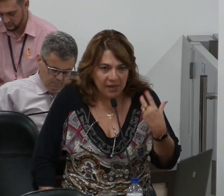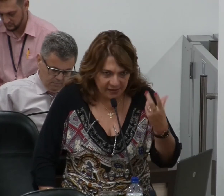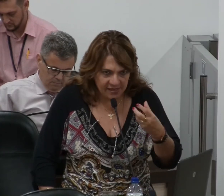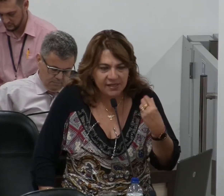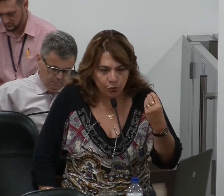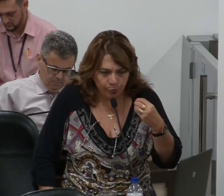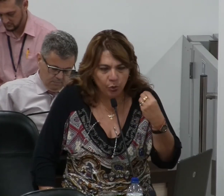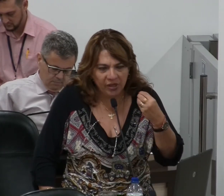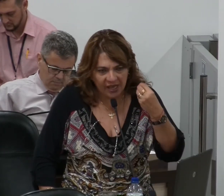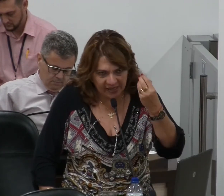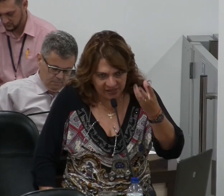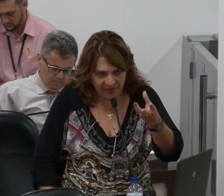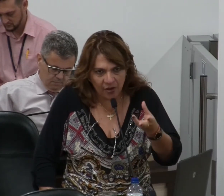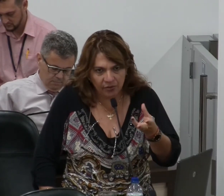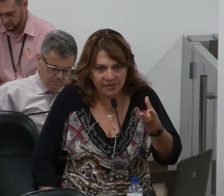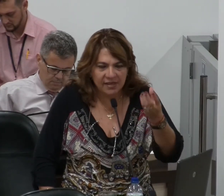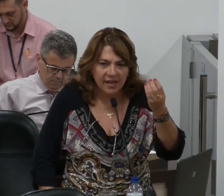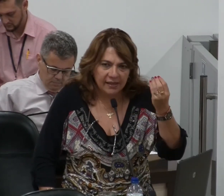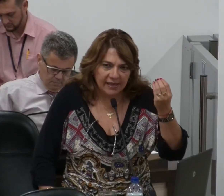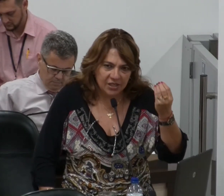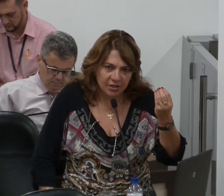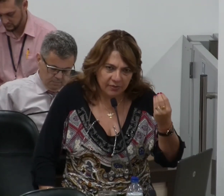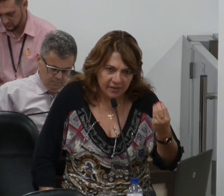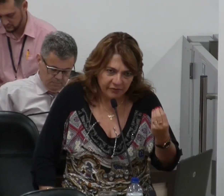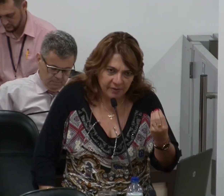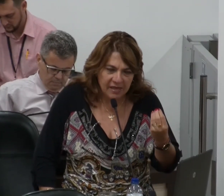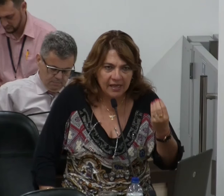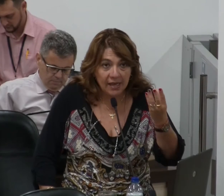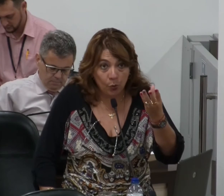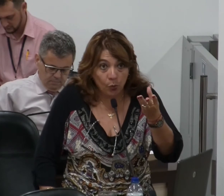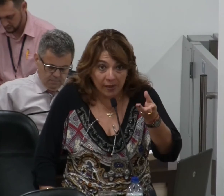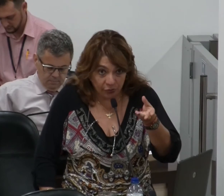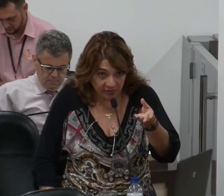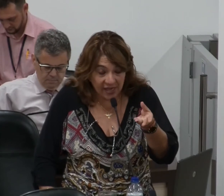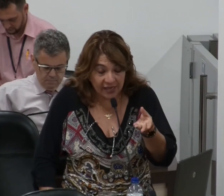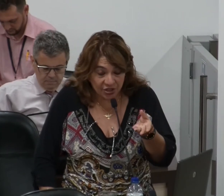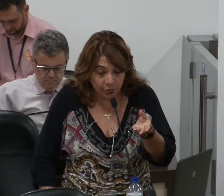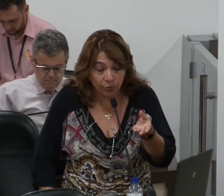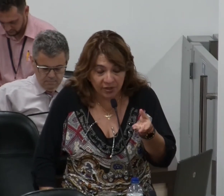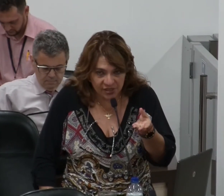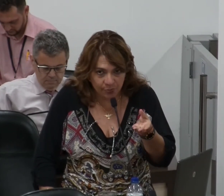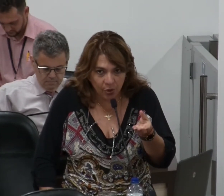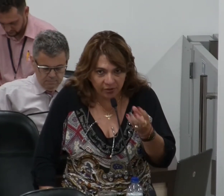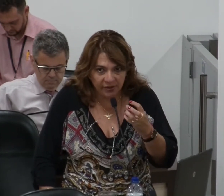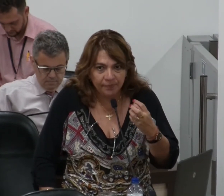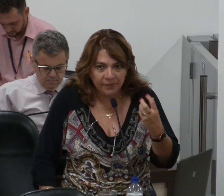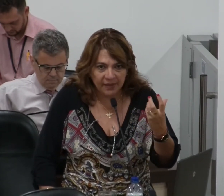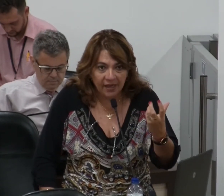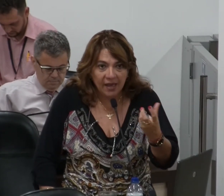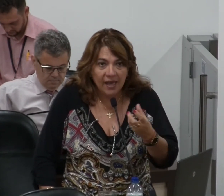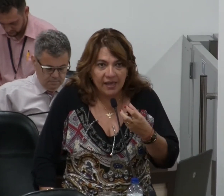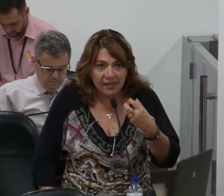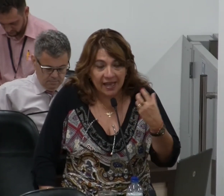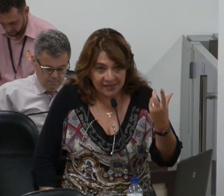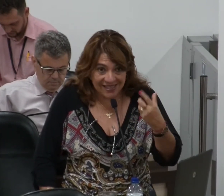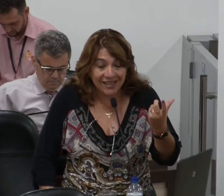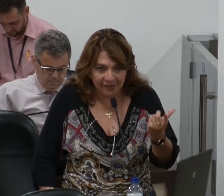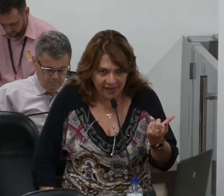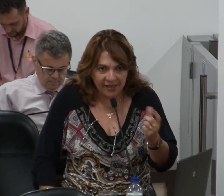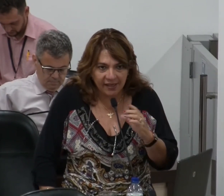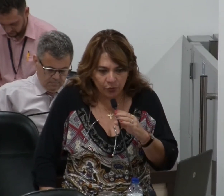às demandas assim, do porquê das faltas, na questão da família, quanto tinha a questão do transporte, né, e